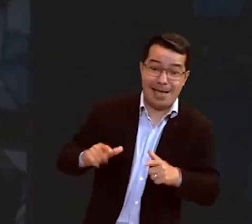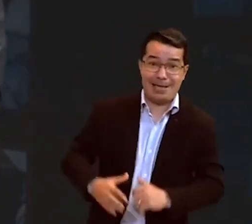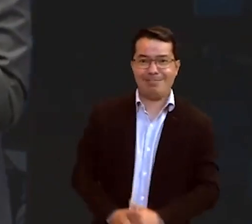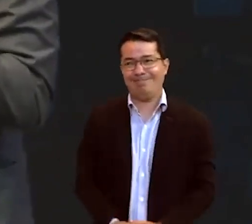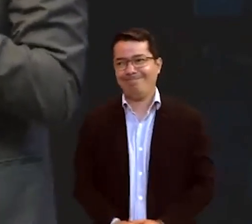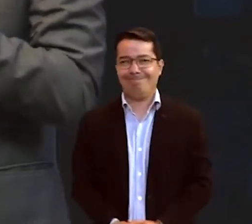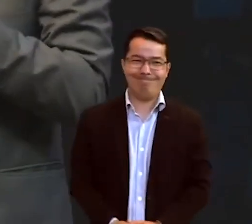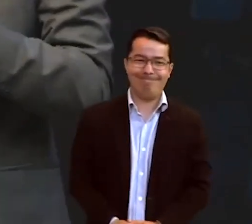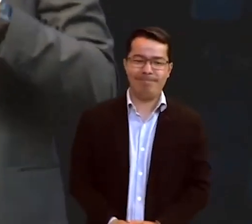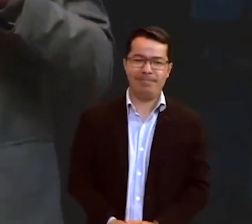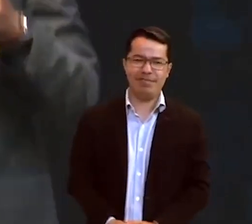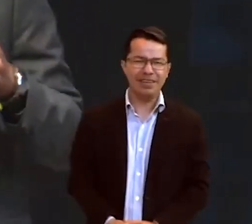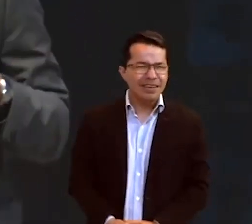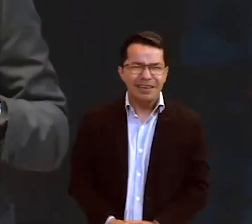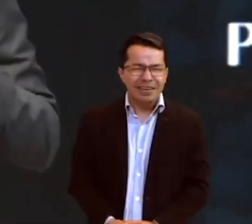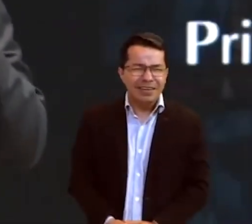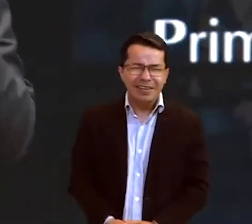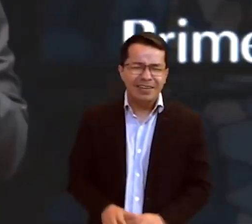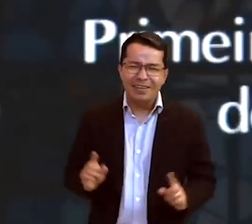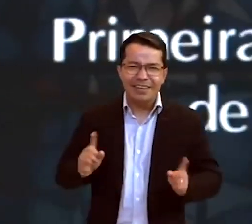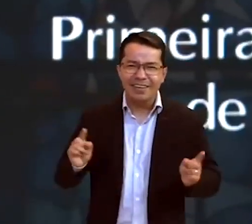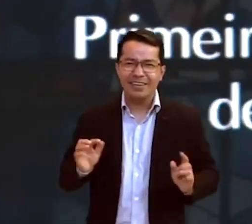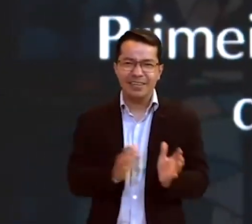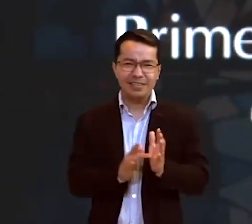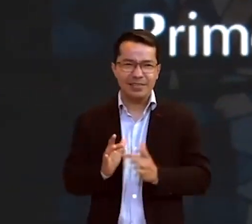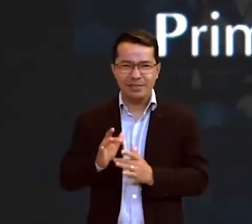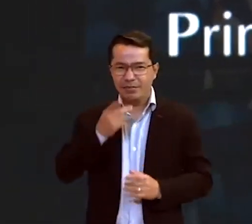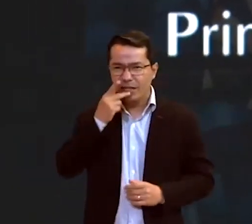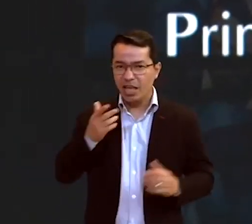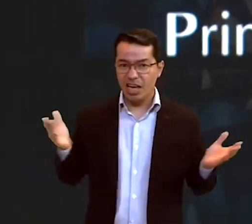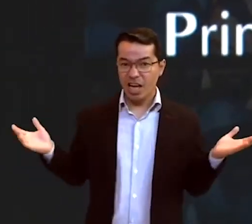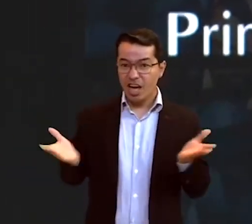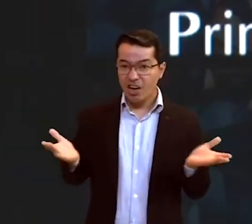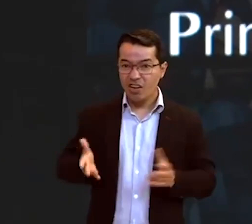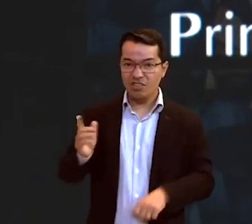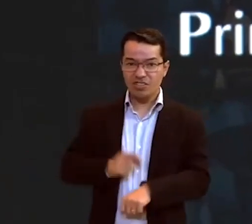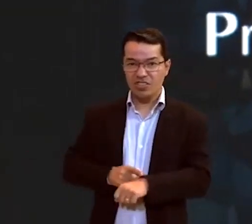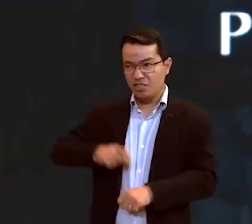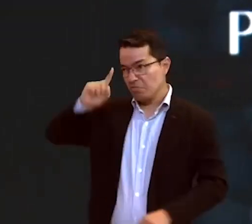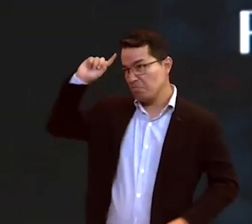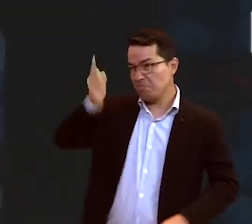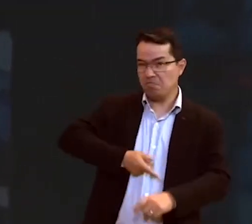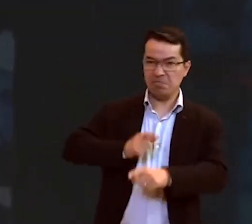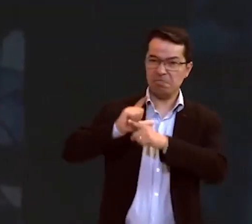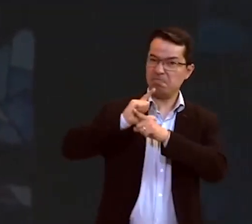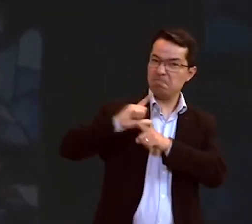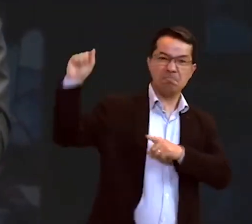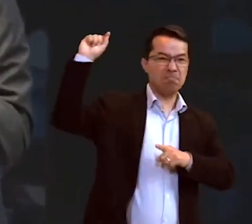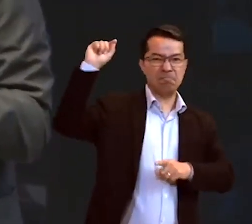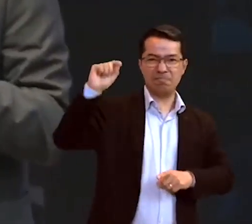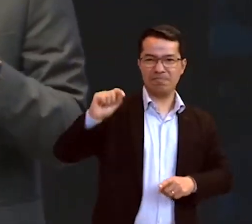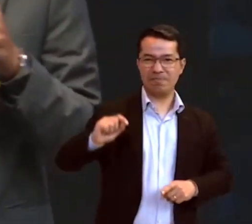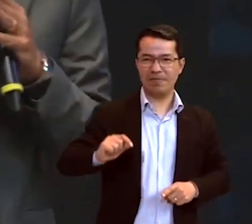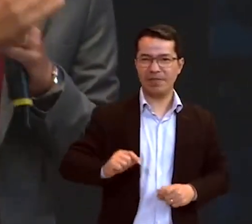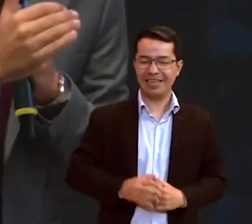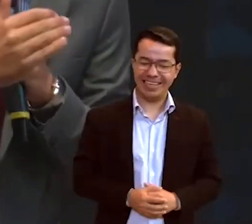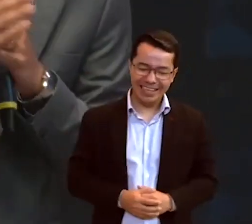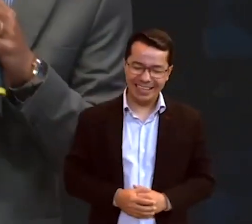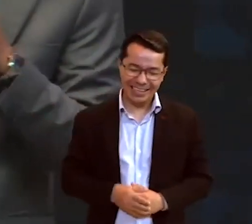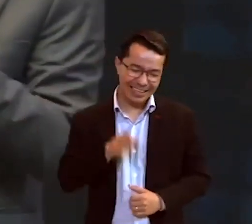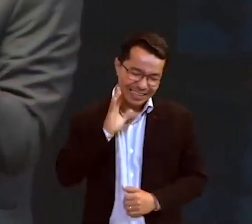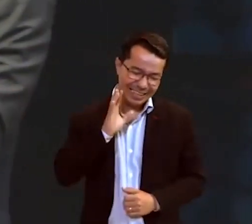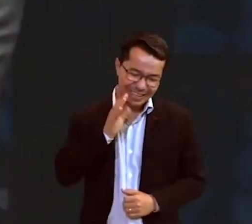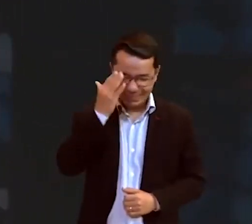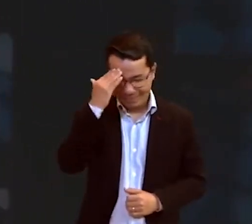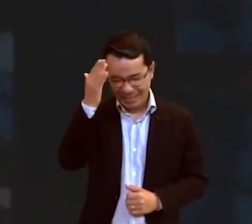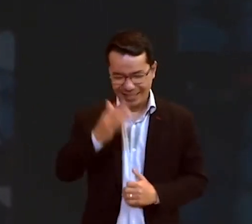hora que eles vão expulsar os demônios, haverá cura, haverá restauração, eu vou manifestar meu poder. Gratidão, legal, tudo bem. E